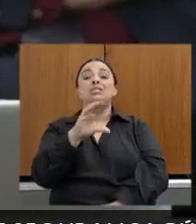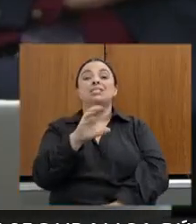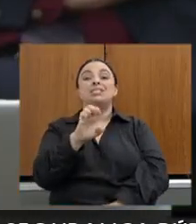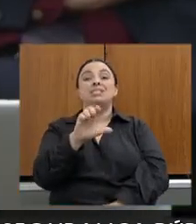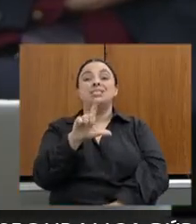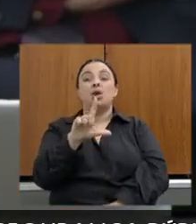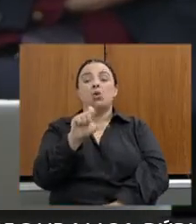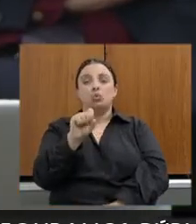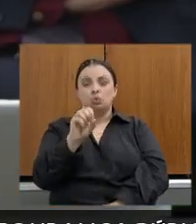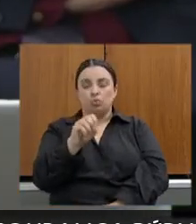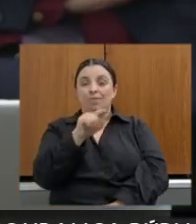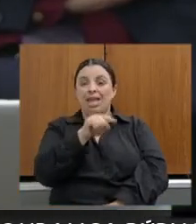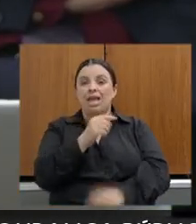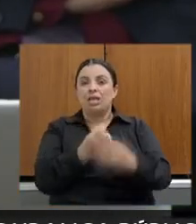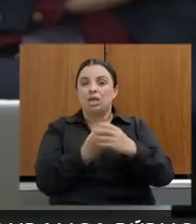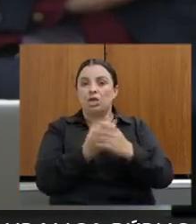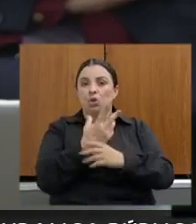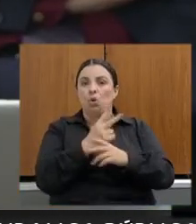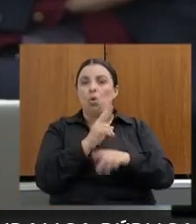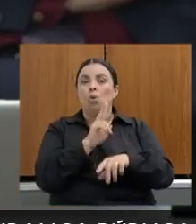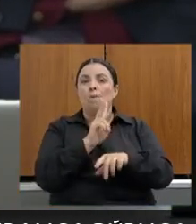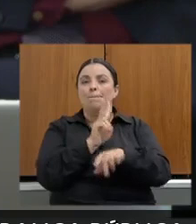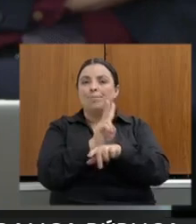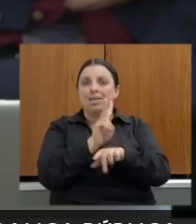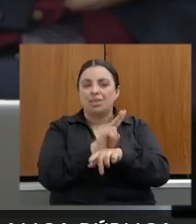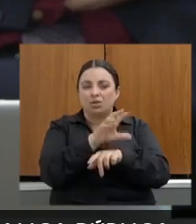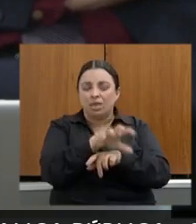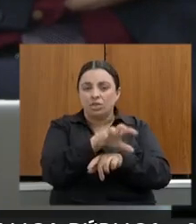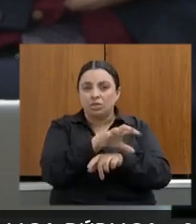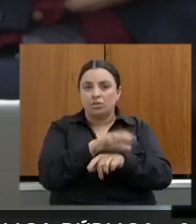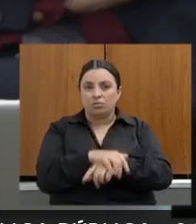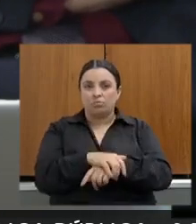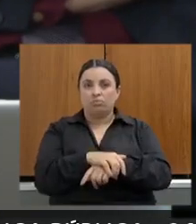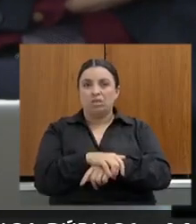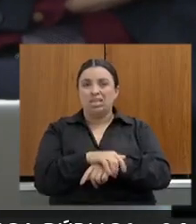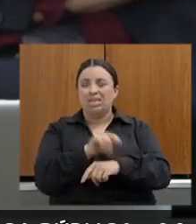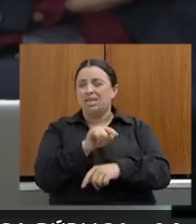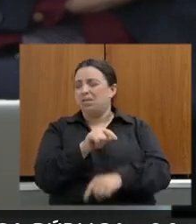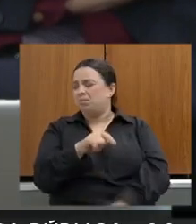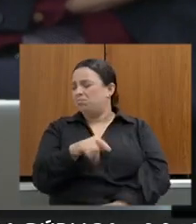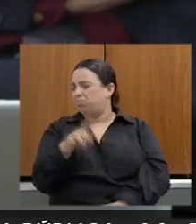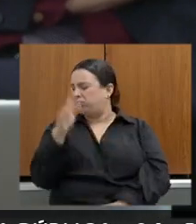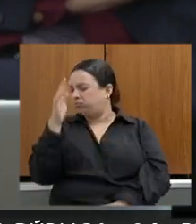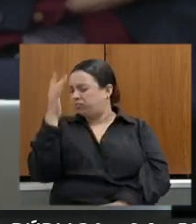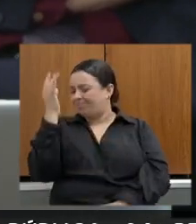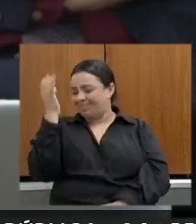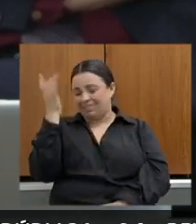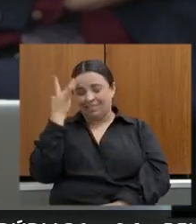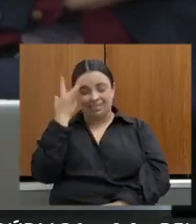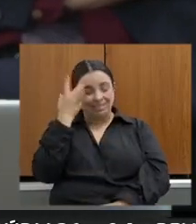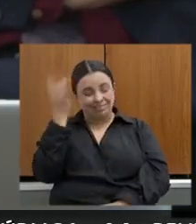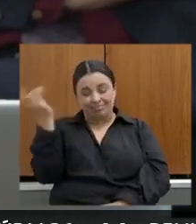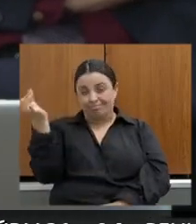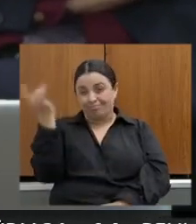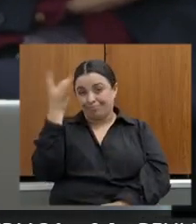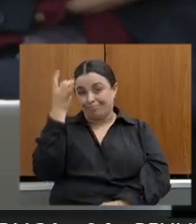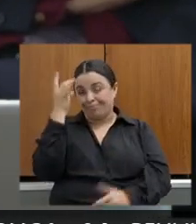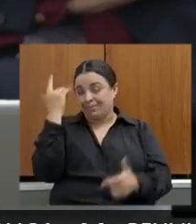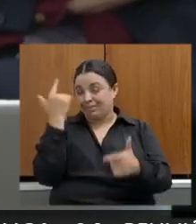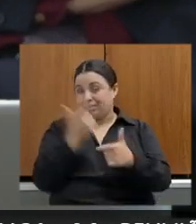água criou o plantão regionalizado foi uma dor de cabeça enorme para todos nós não Leite era presidente da Comissão